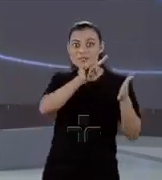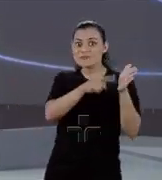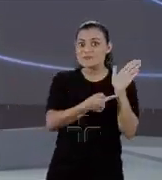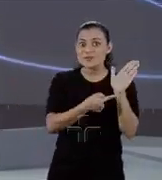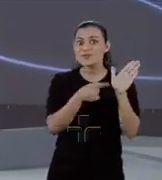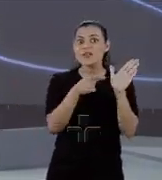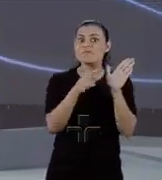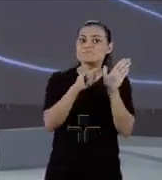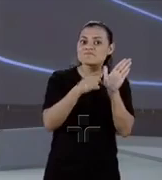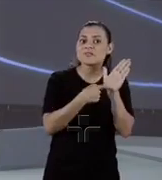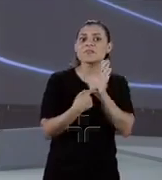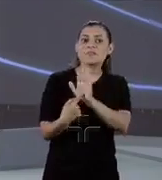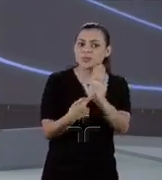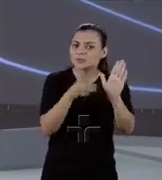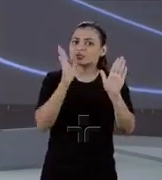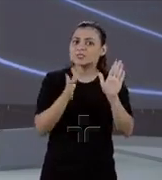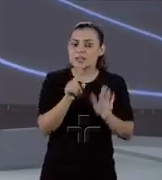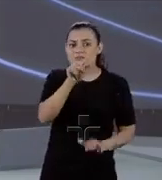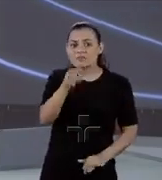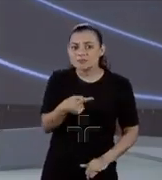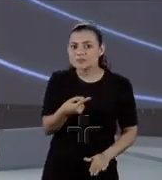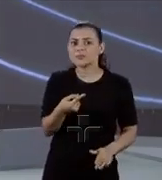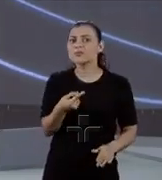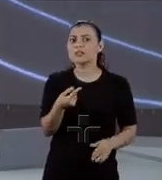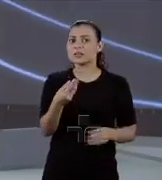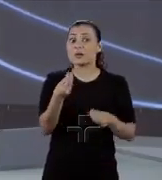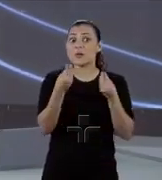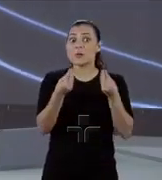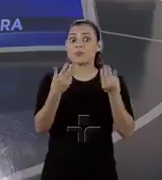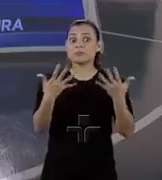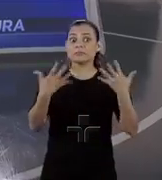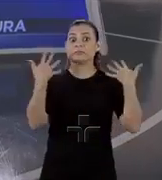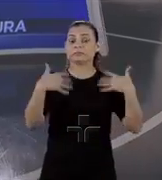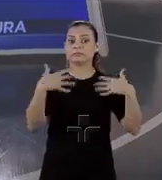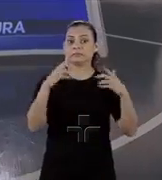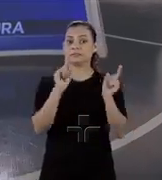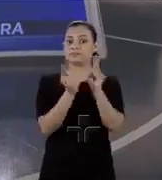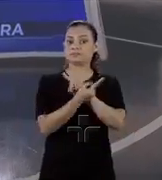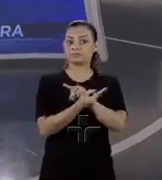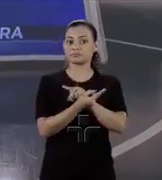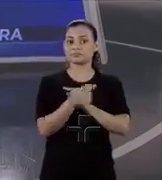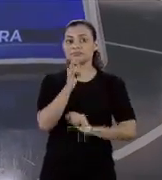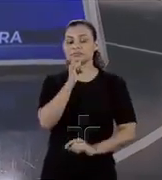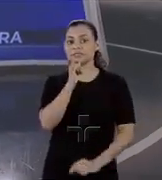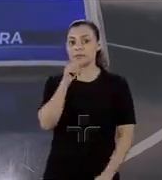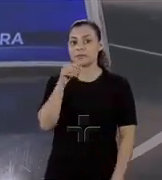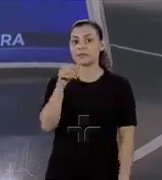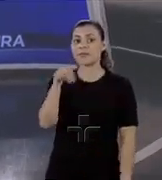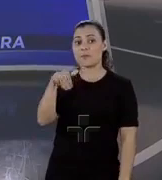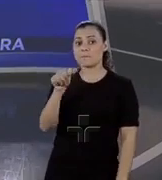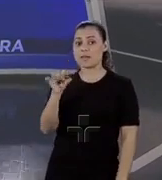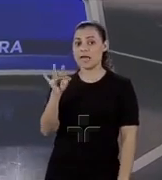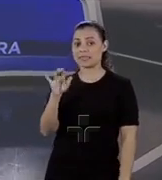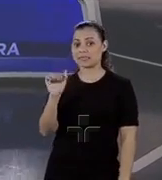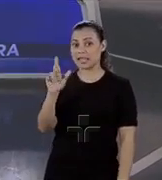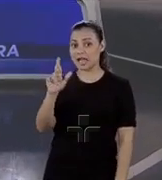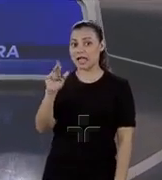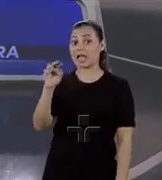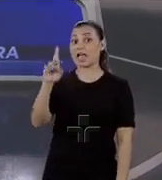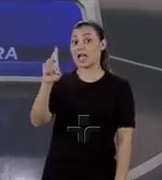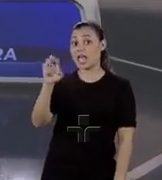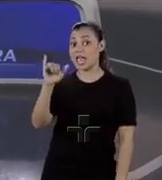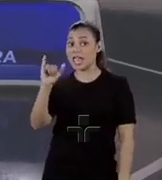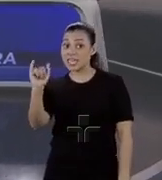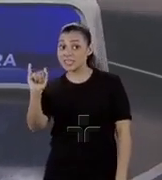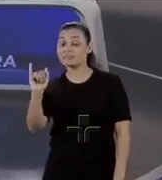disso. Tem aquela outra clássica lá, matar o rei não é crime, sem vírgula. E com vírgula, matar o